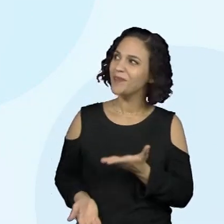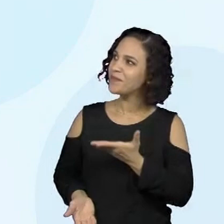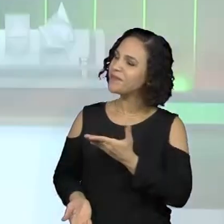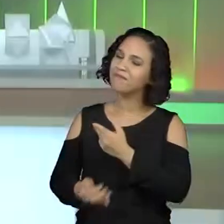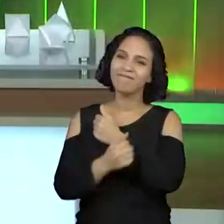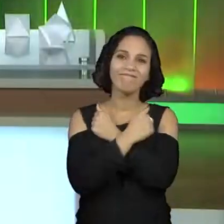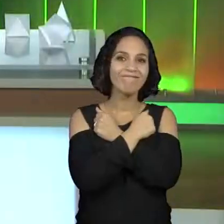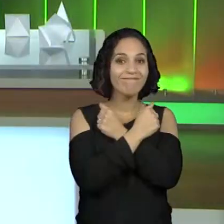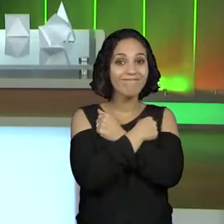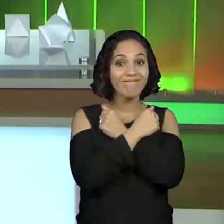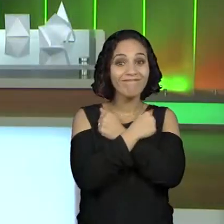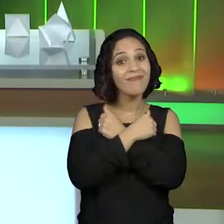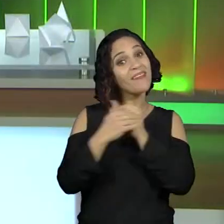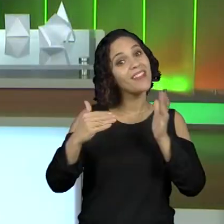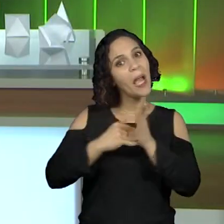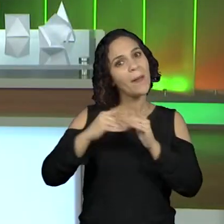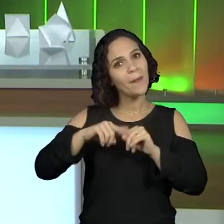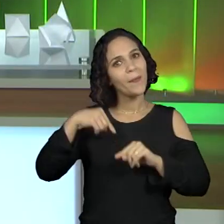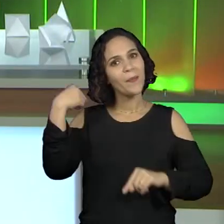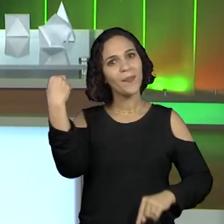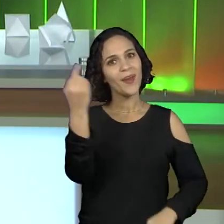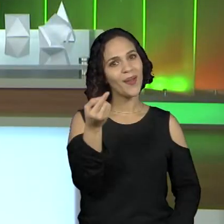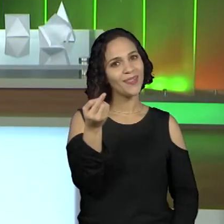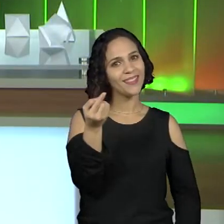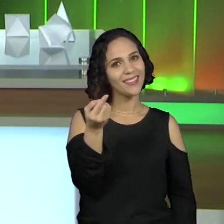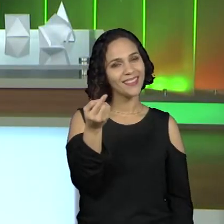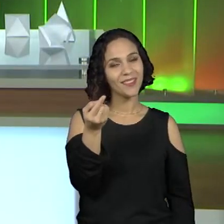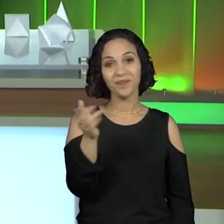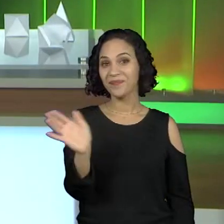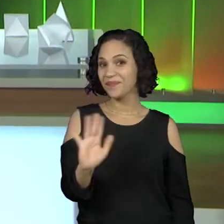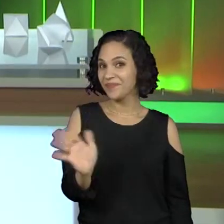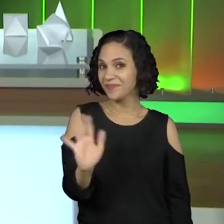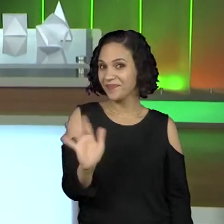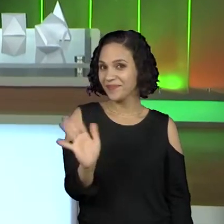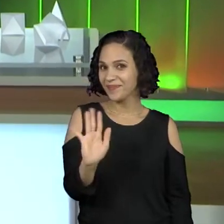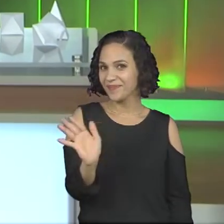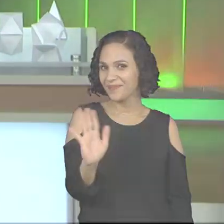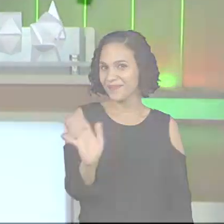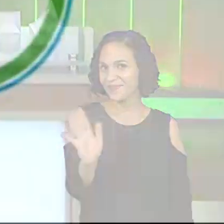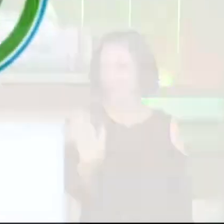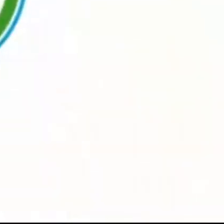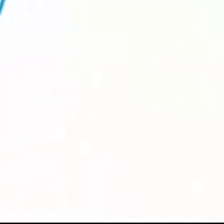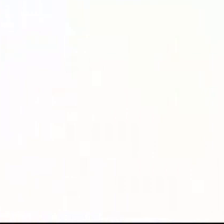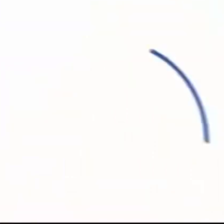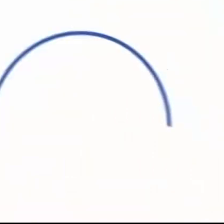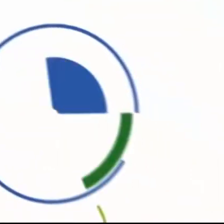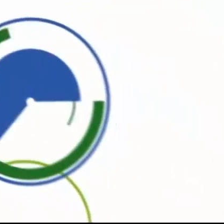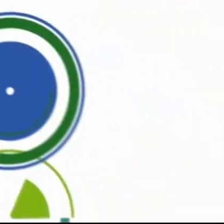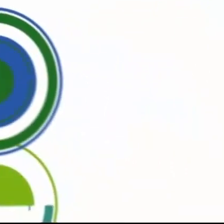grande abraço e até uma próxima. Tchau!